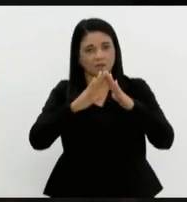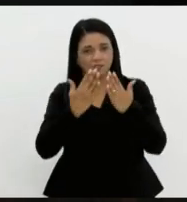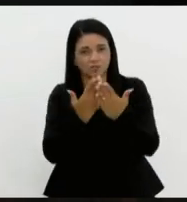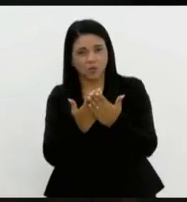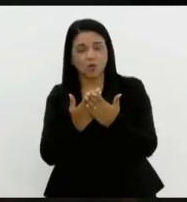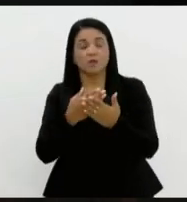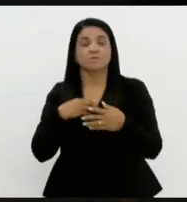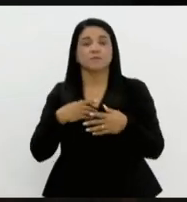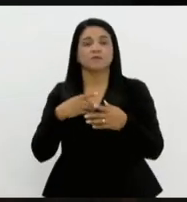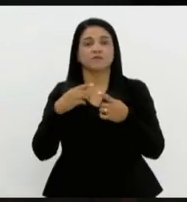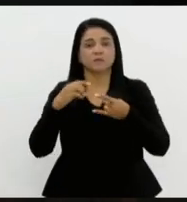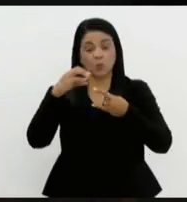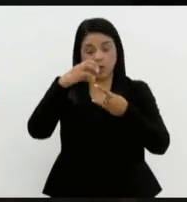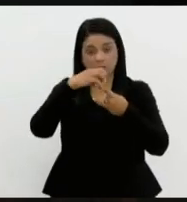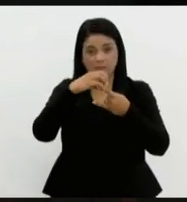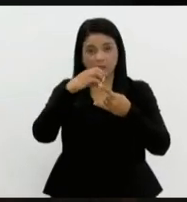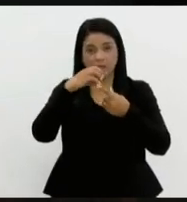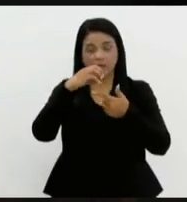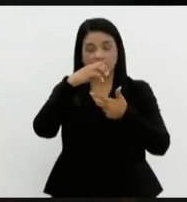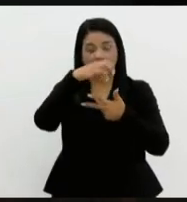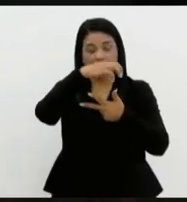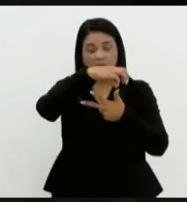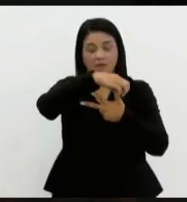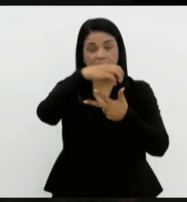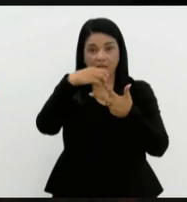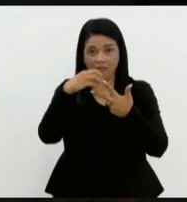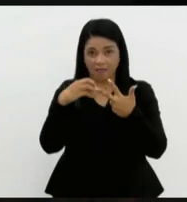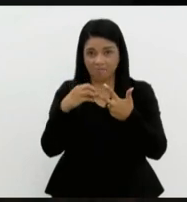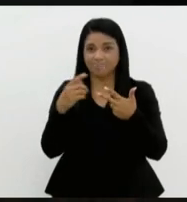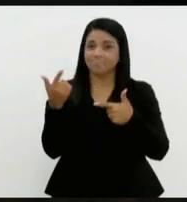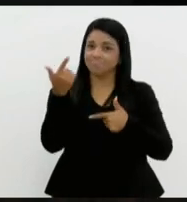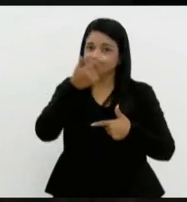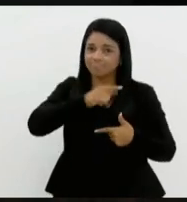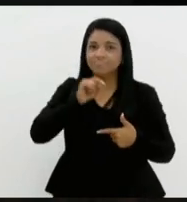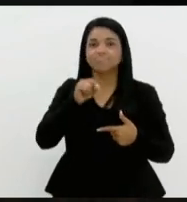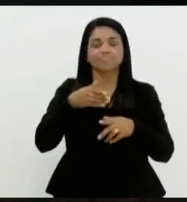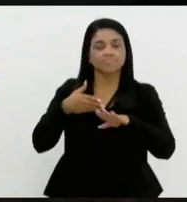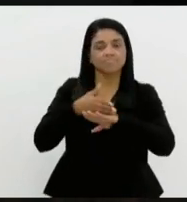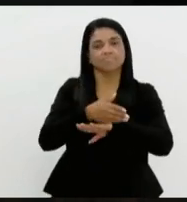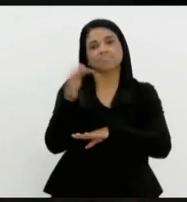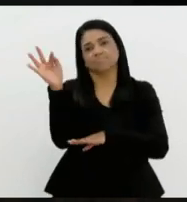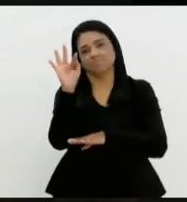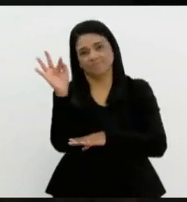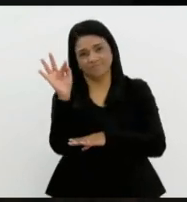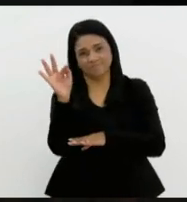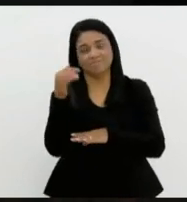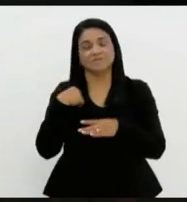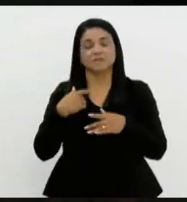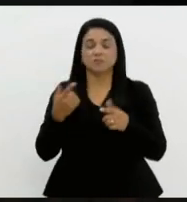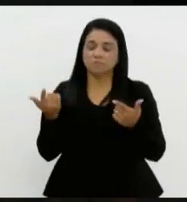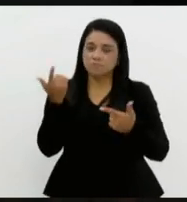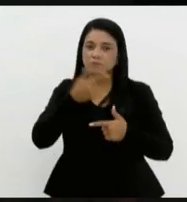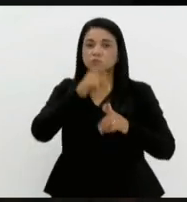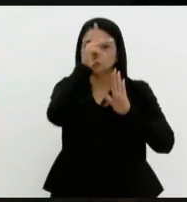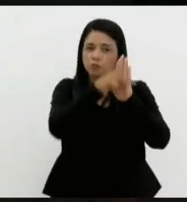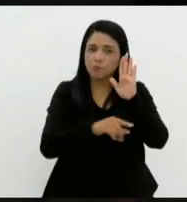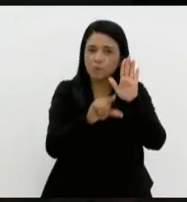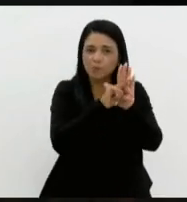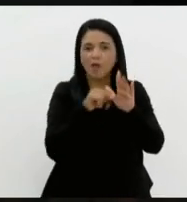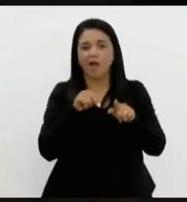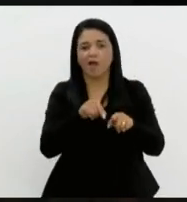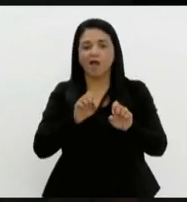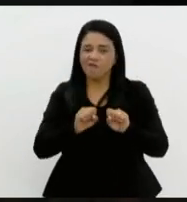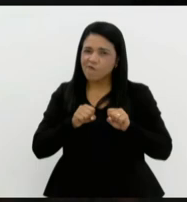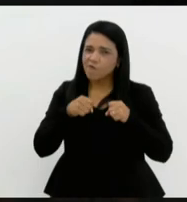numa universidade. Isso é fundamental, e acho que são ações desse tipo que podem nos ajudar a fortalecer a educação e